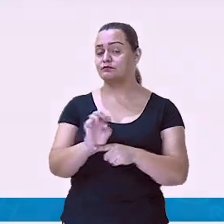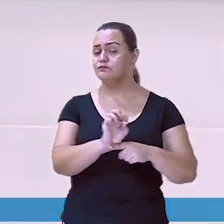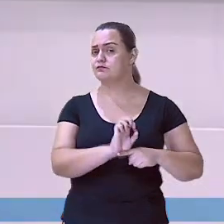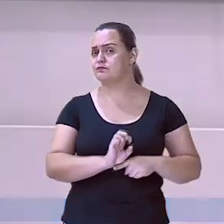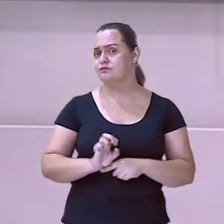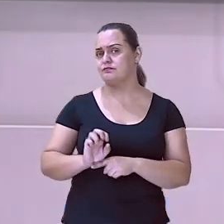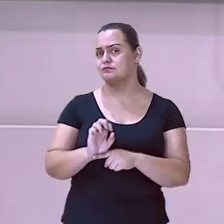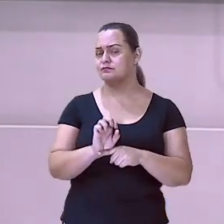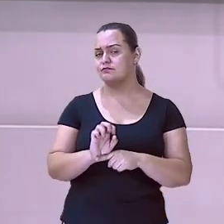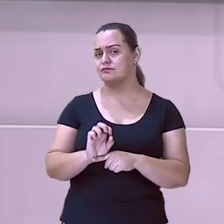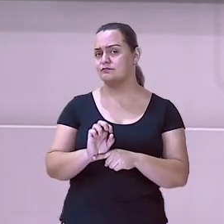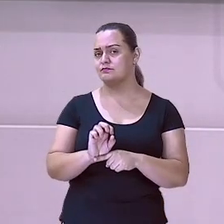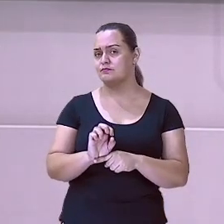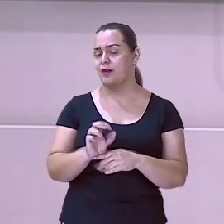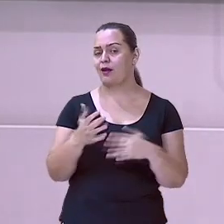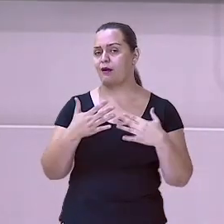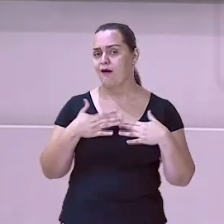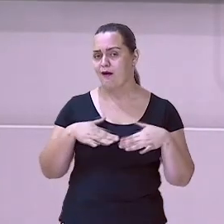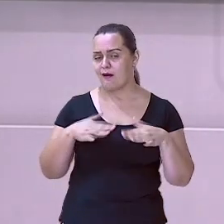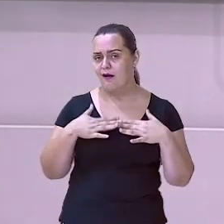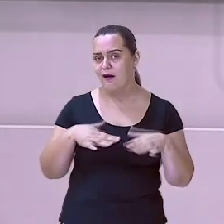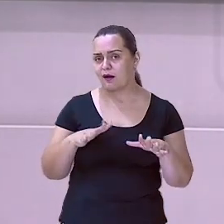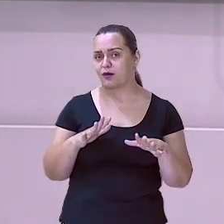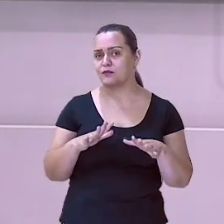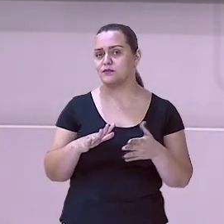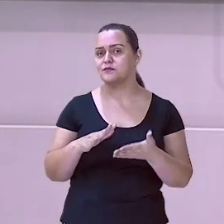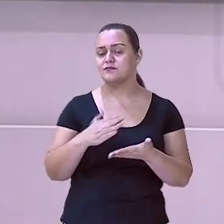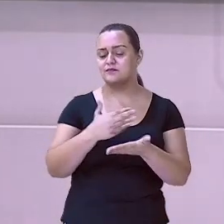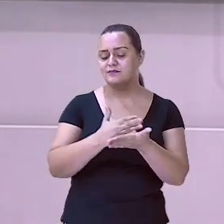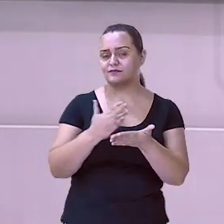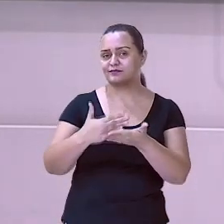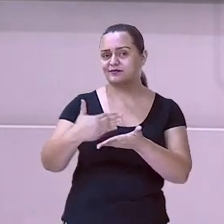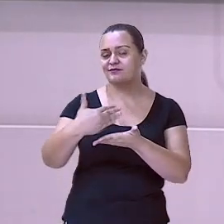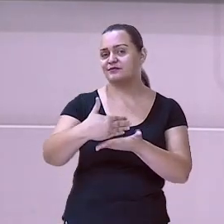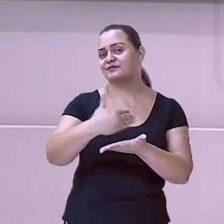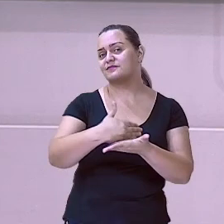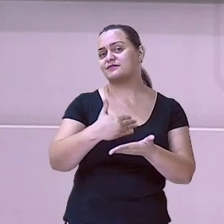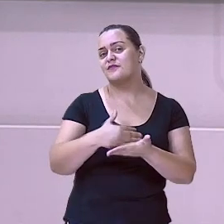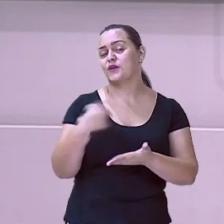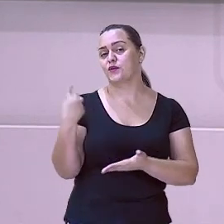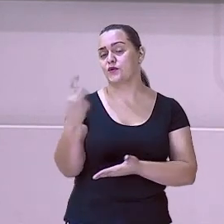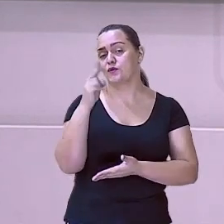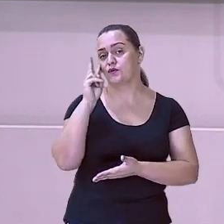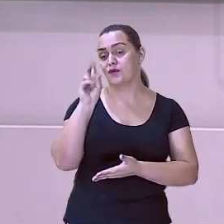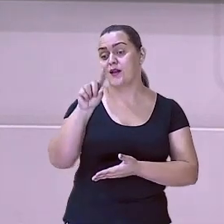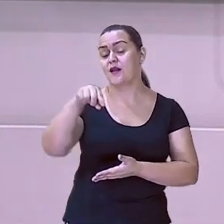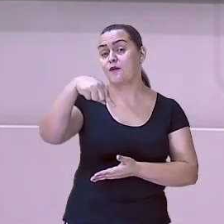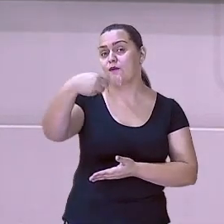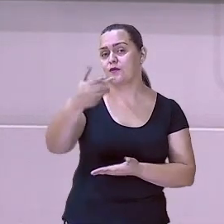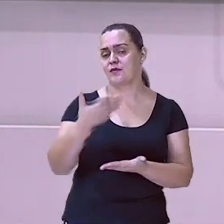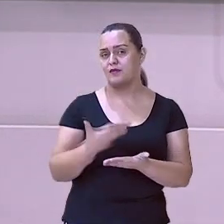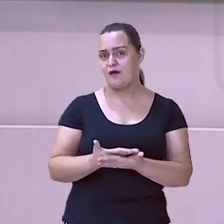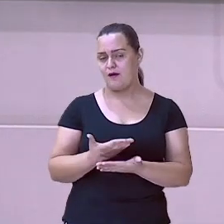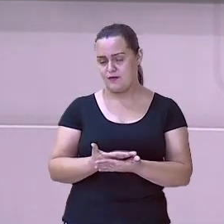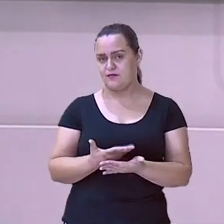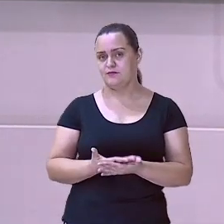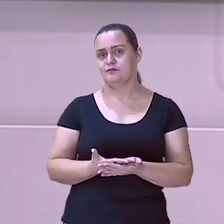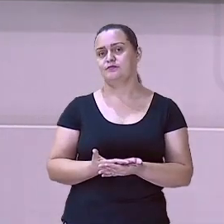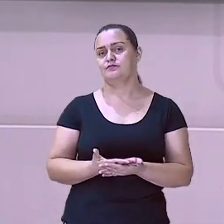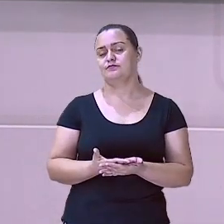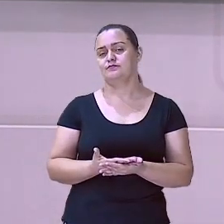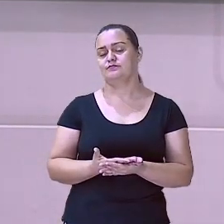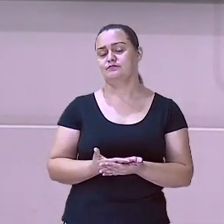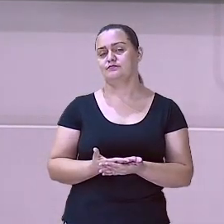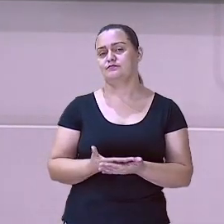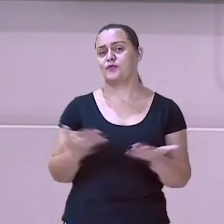que isso é a regionalização. E nós vamos falar na nossa próxima aula. Tá? Por enquanto, nós vamos